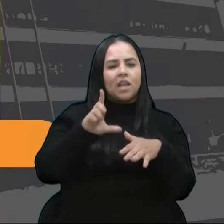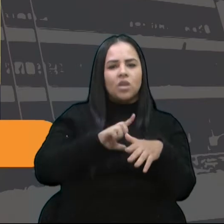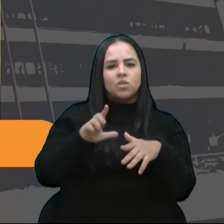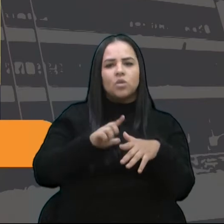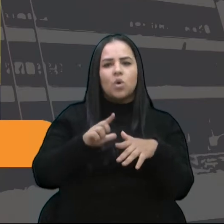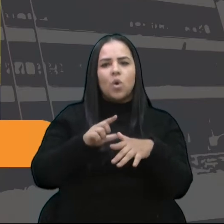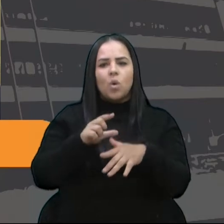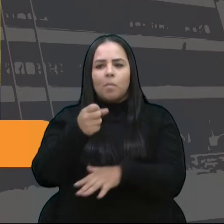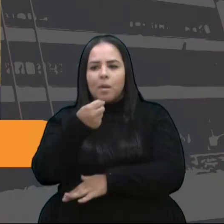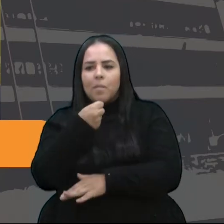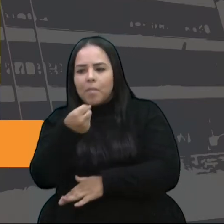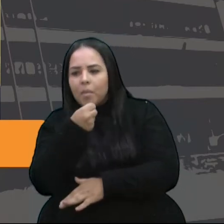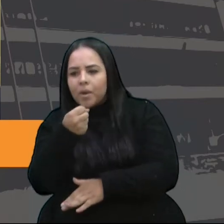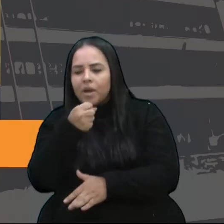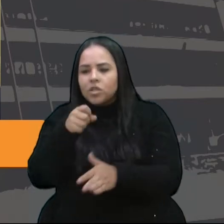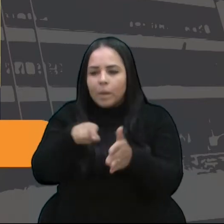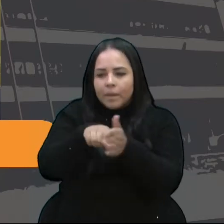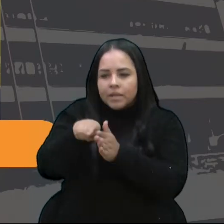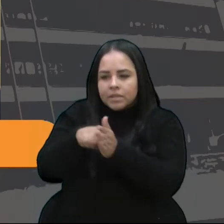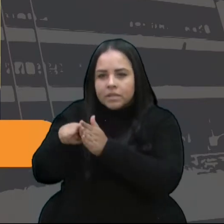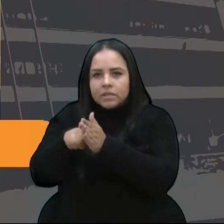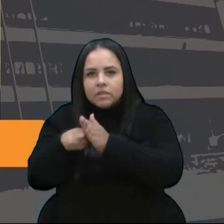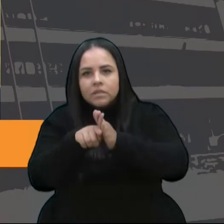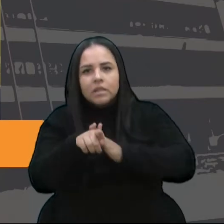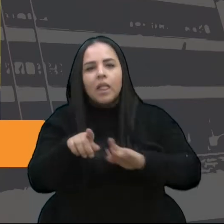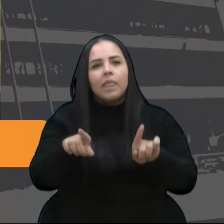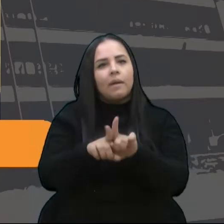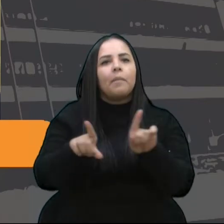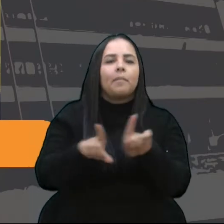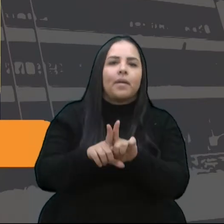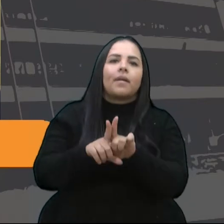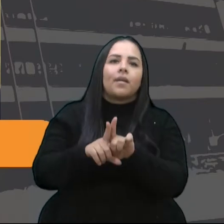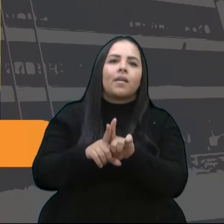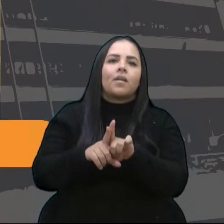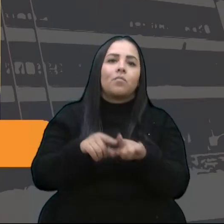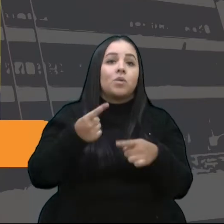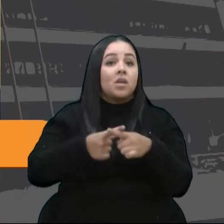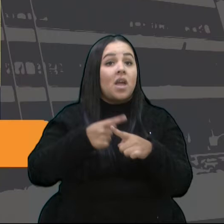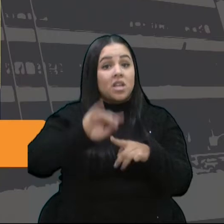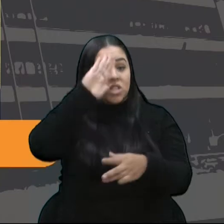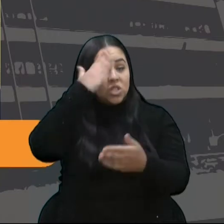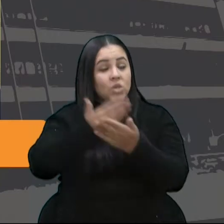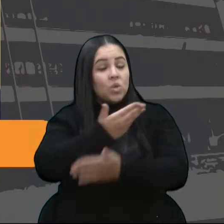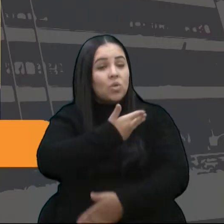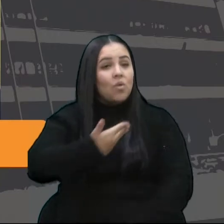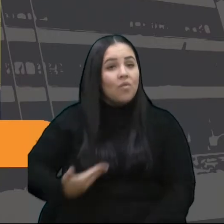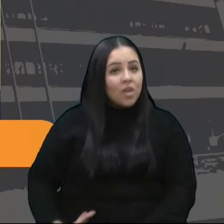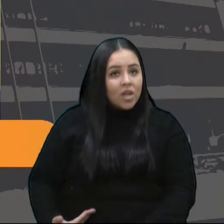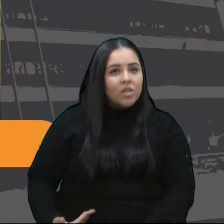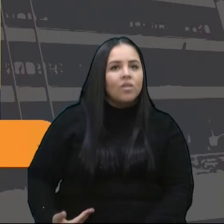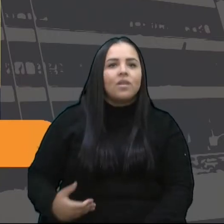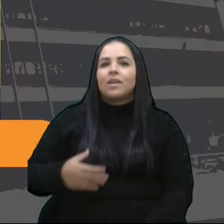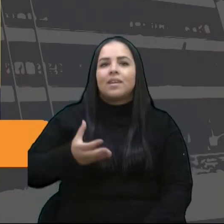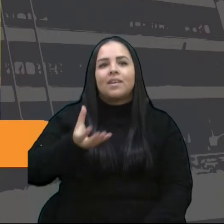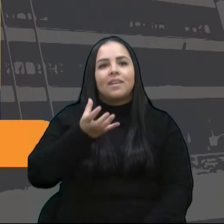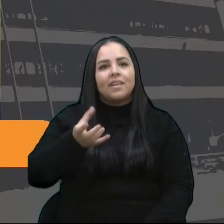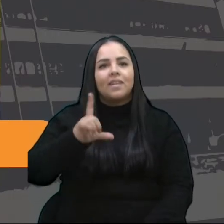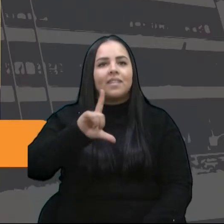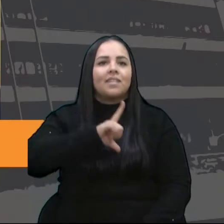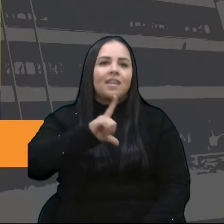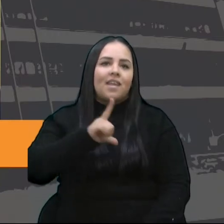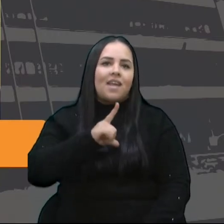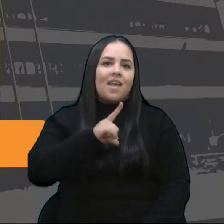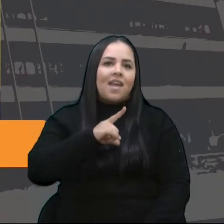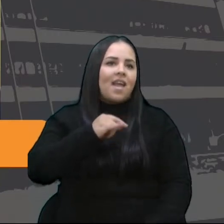senão o que acontece é que os governantes, eu acho que na sua ampla maioria, gostariam de ter a imprensa ao